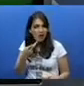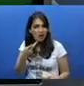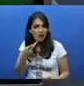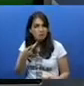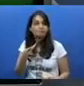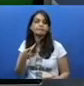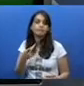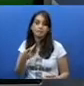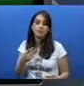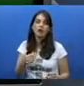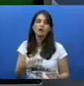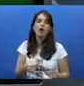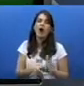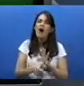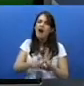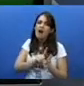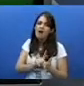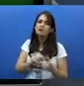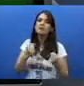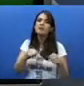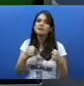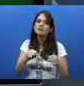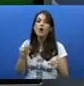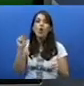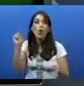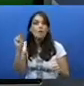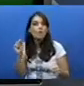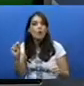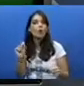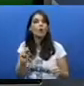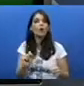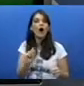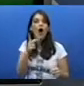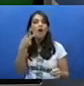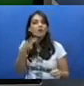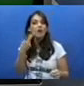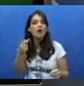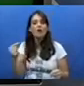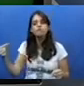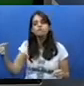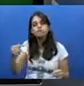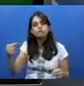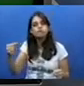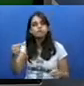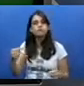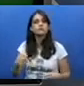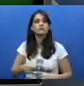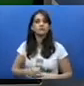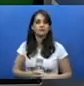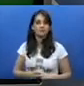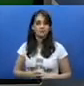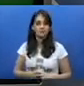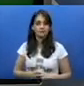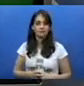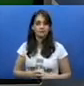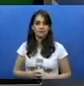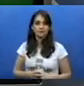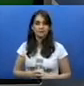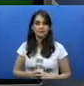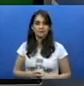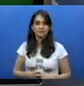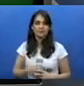fala, coloca os 2 pontos. Na fala seguinte, começa antes da fala com um sinalzinho